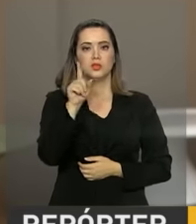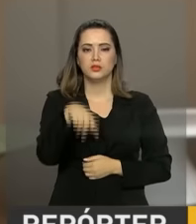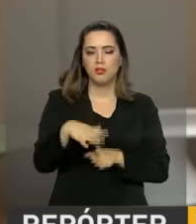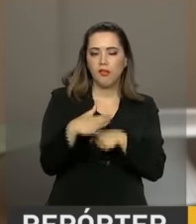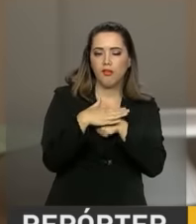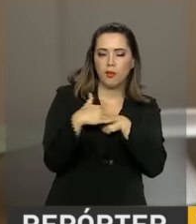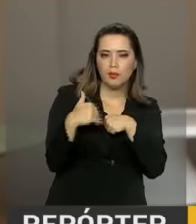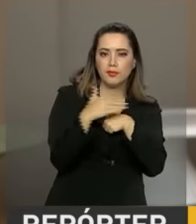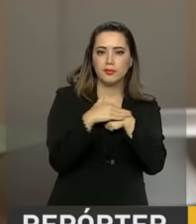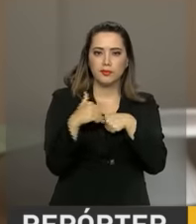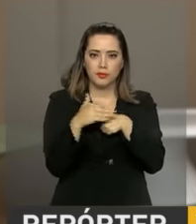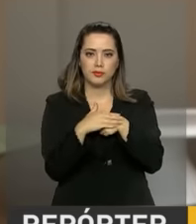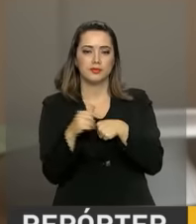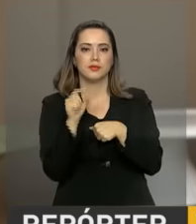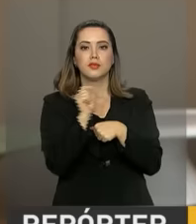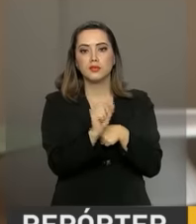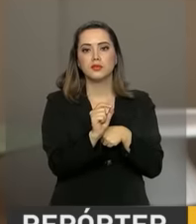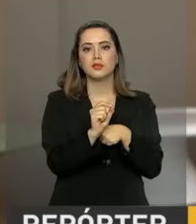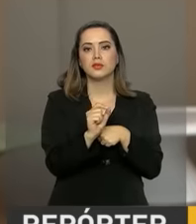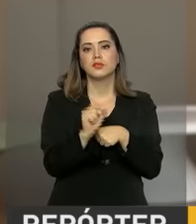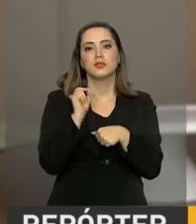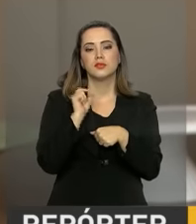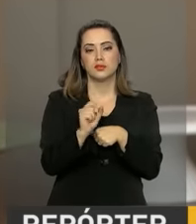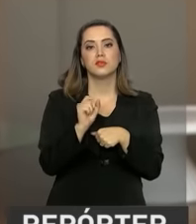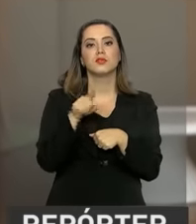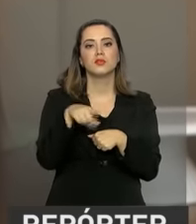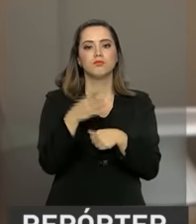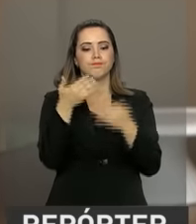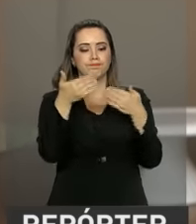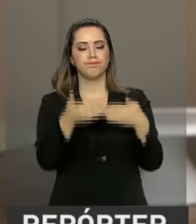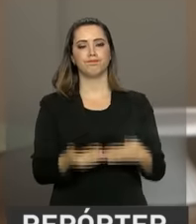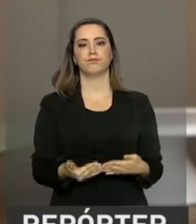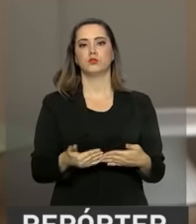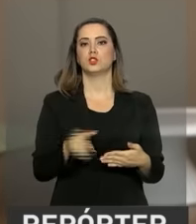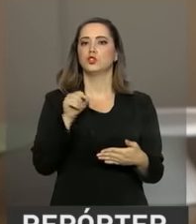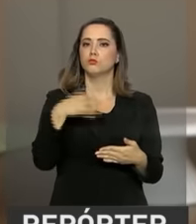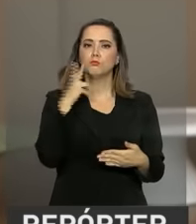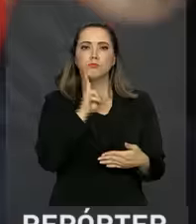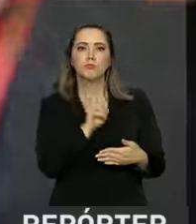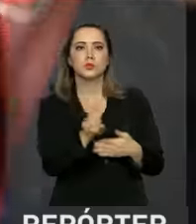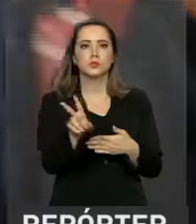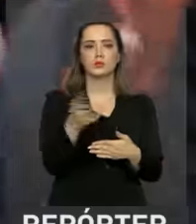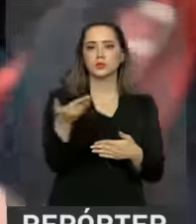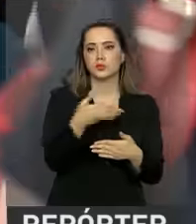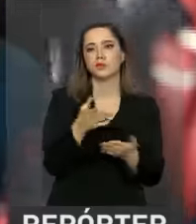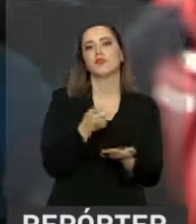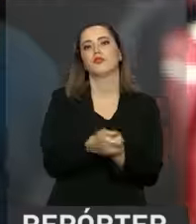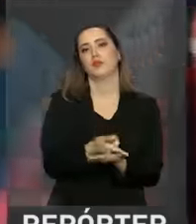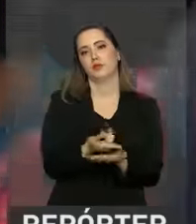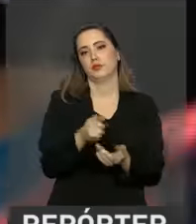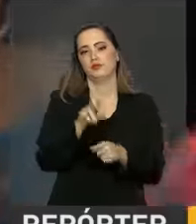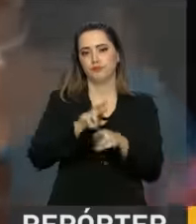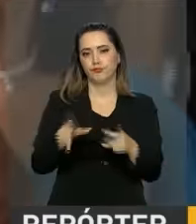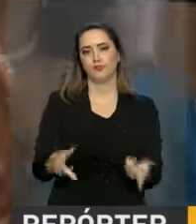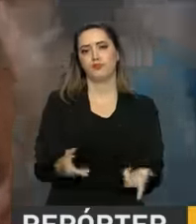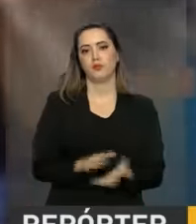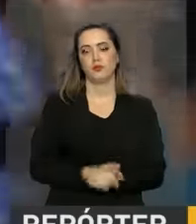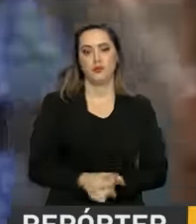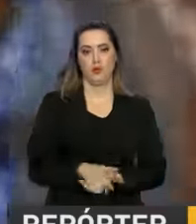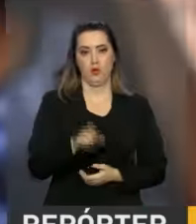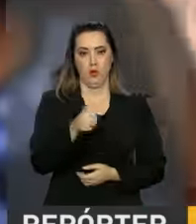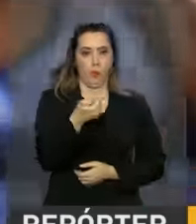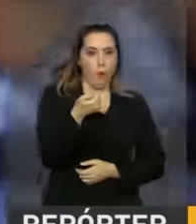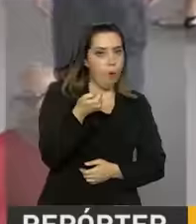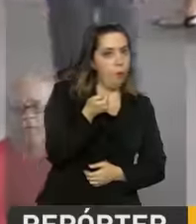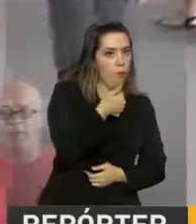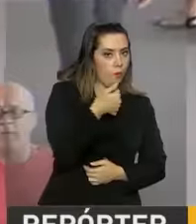no que ela está fazendo. E isso, quando você está na parte de frente, no atendimento aos clientes, é outra coisa. Quase 7 milhões de mulheres tiveram